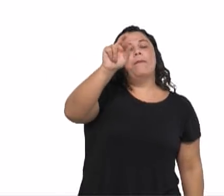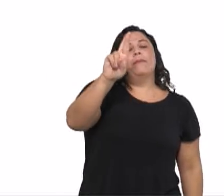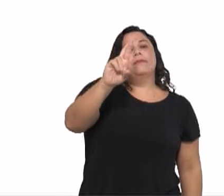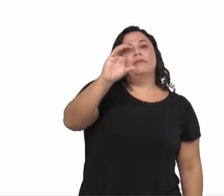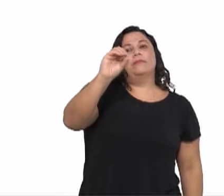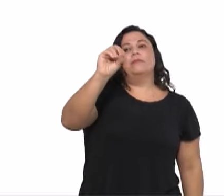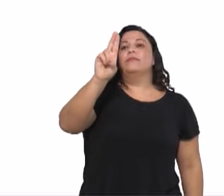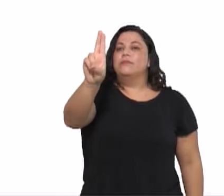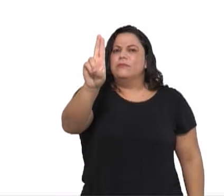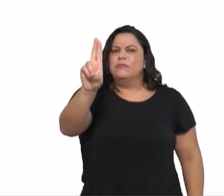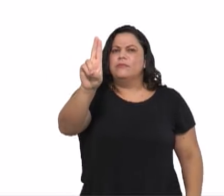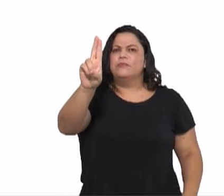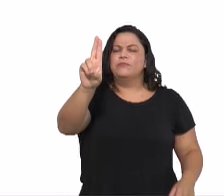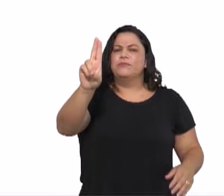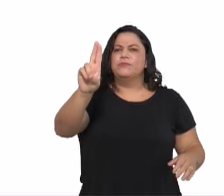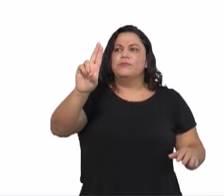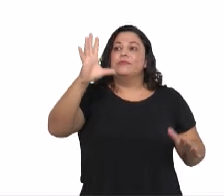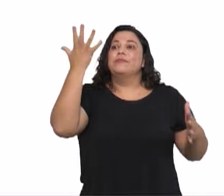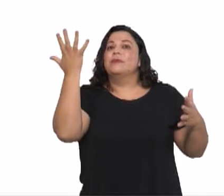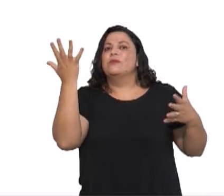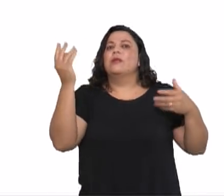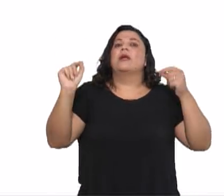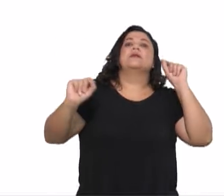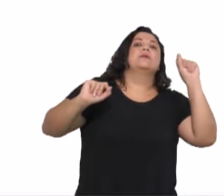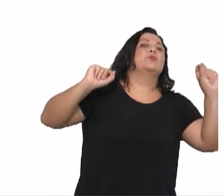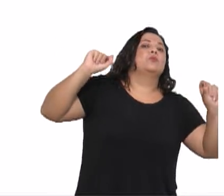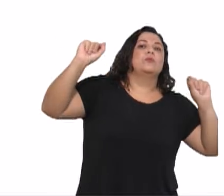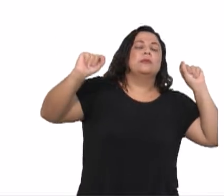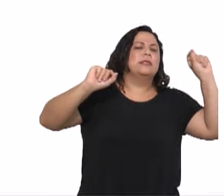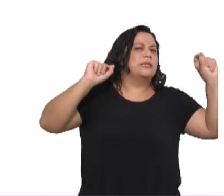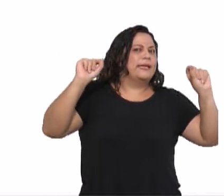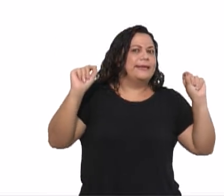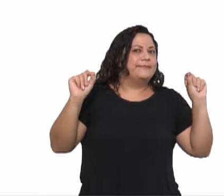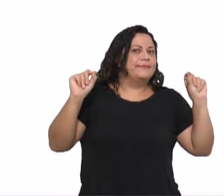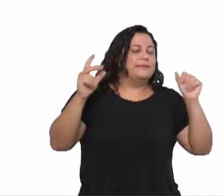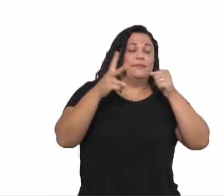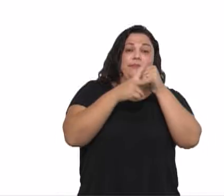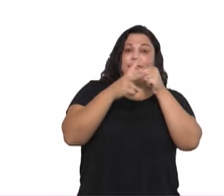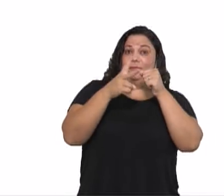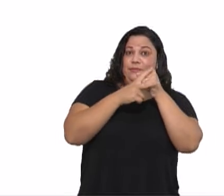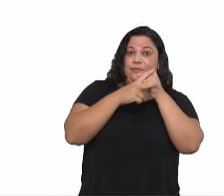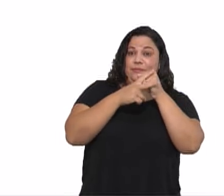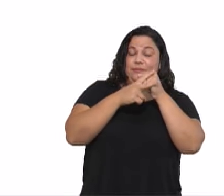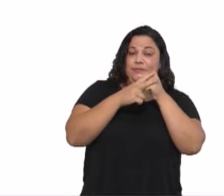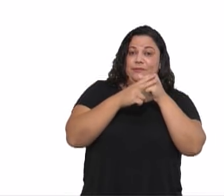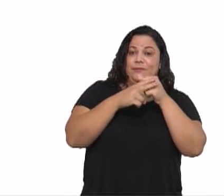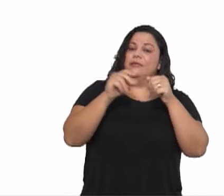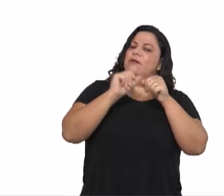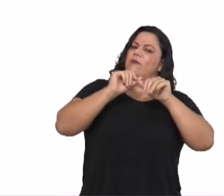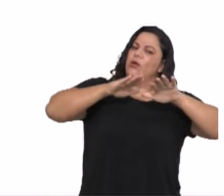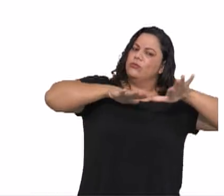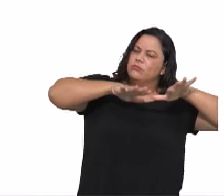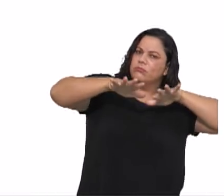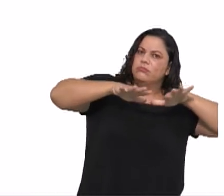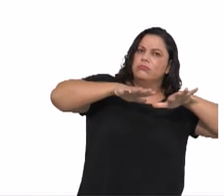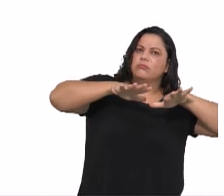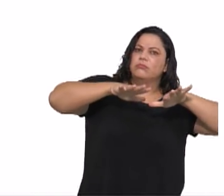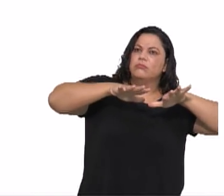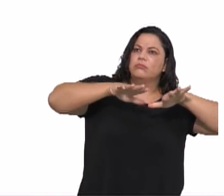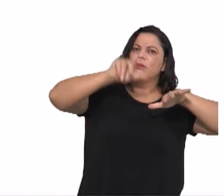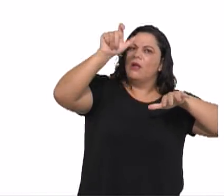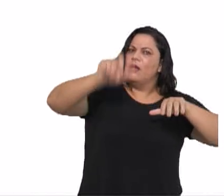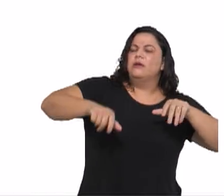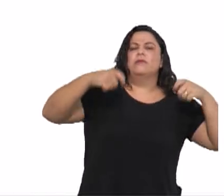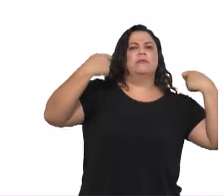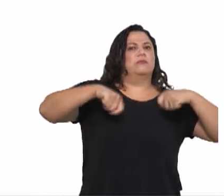aleatoriamente ou você precisa fazer? Então, são verbos que indicam uma ação. Alguém que precisou fazer